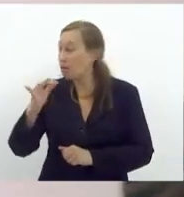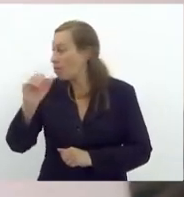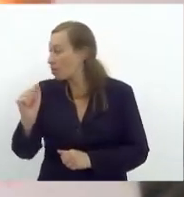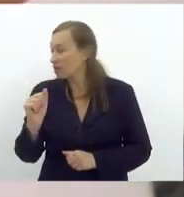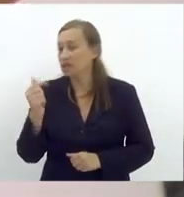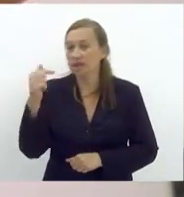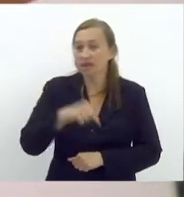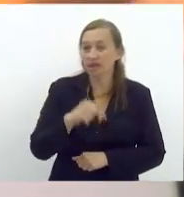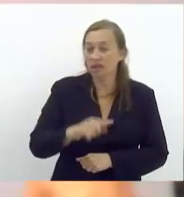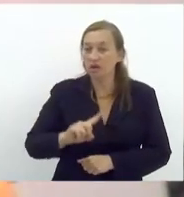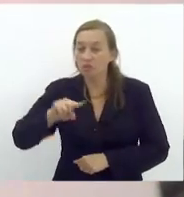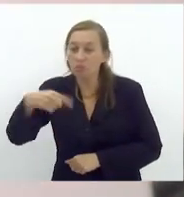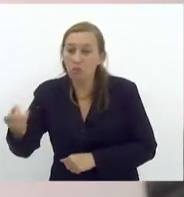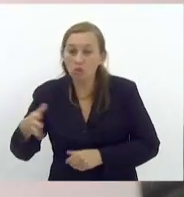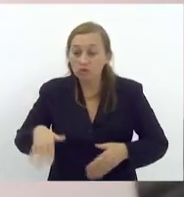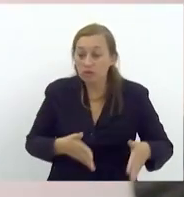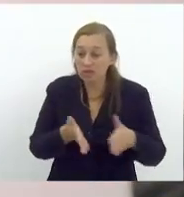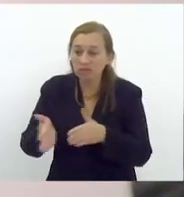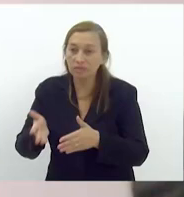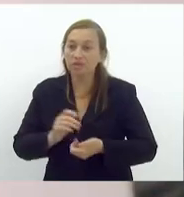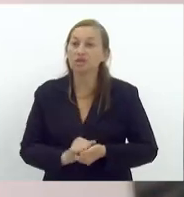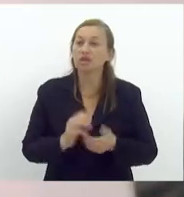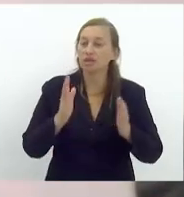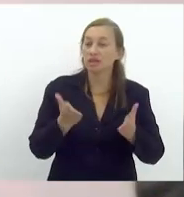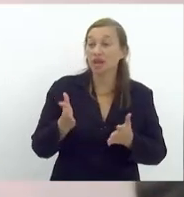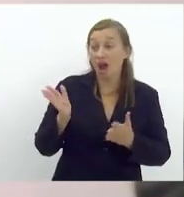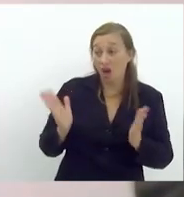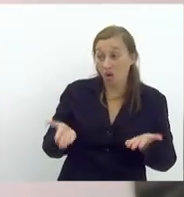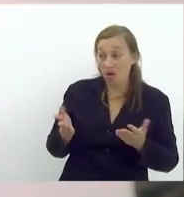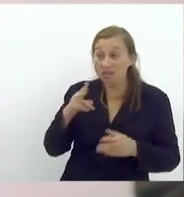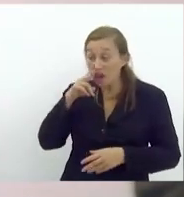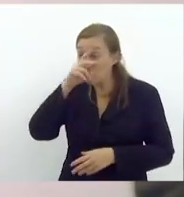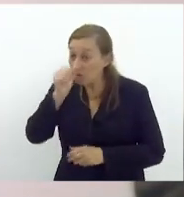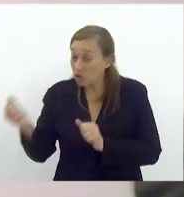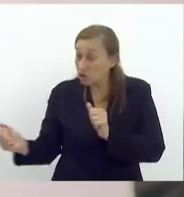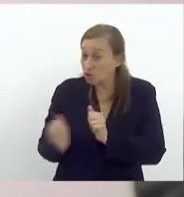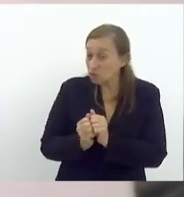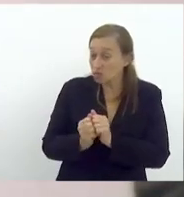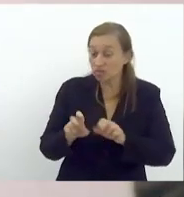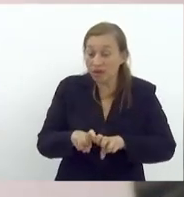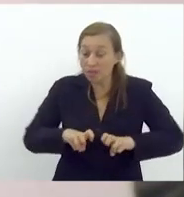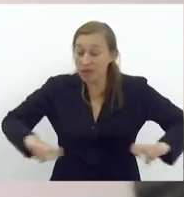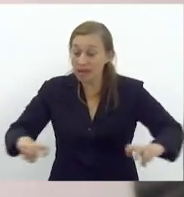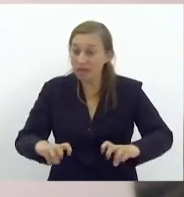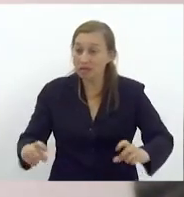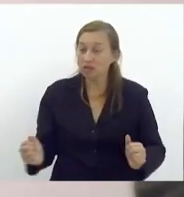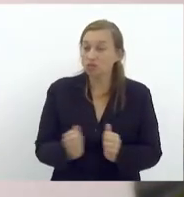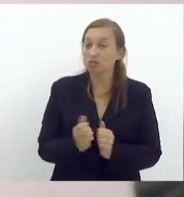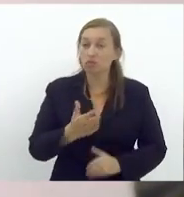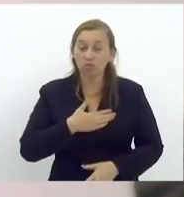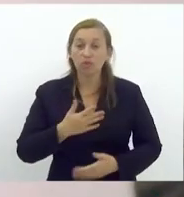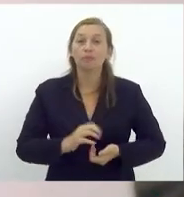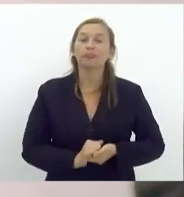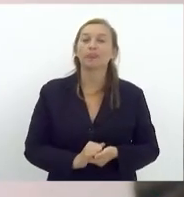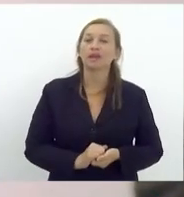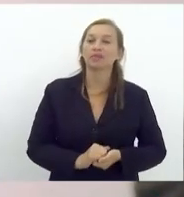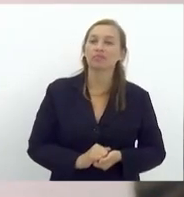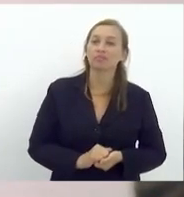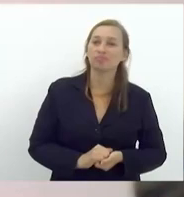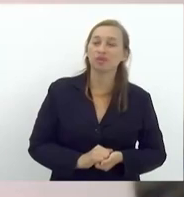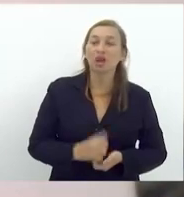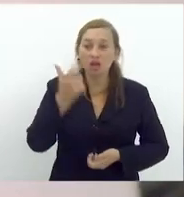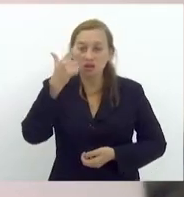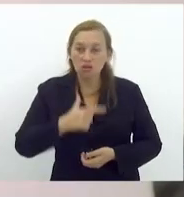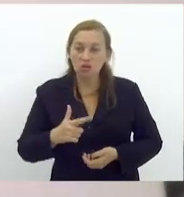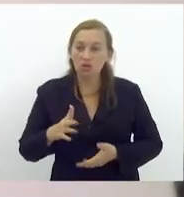que foi para um outro caminho e tá aí brabona também fazendo parte aqui da mesa junto junto comigo e eu